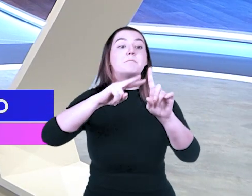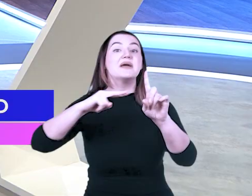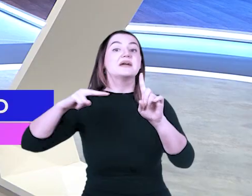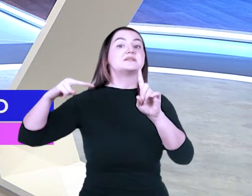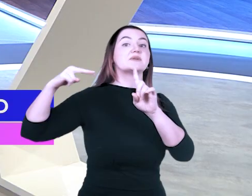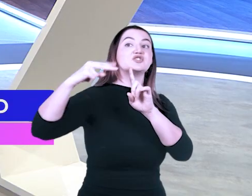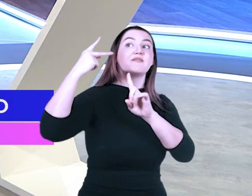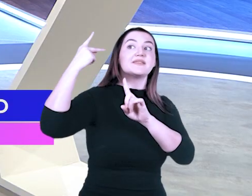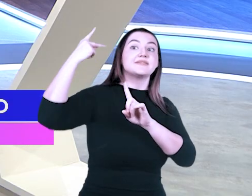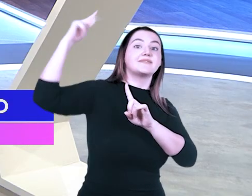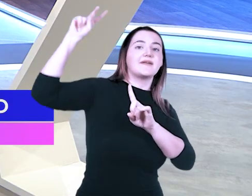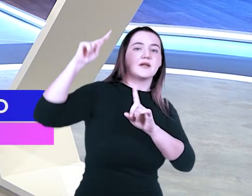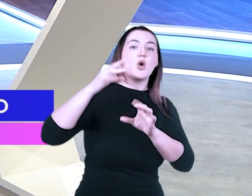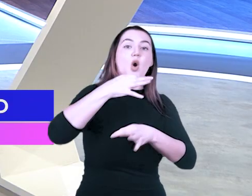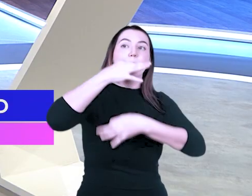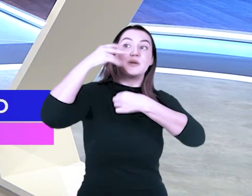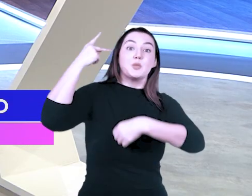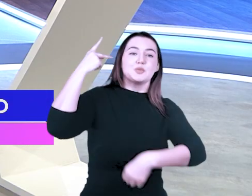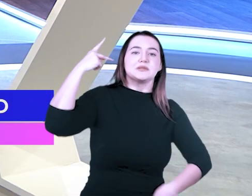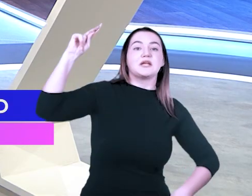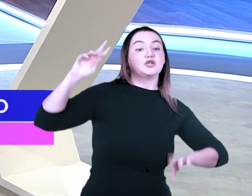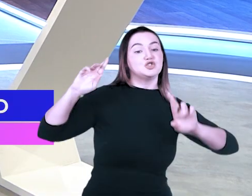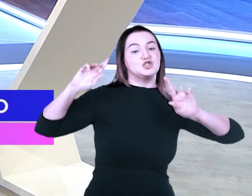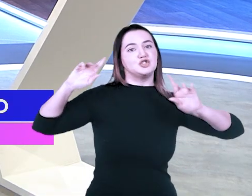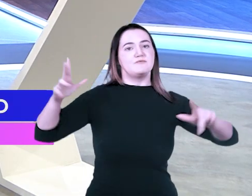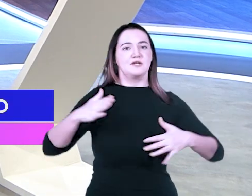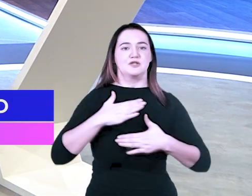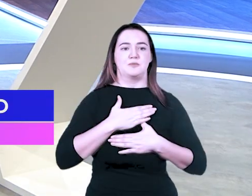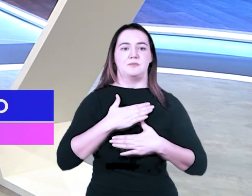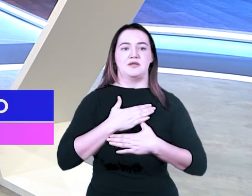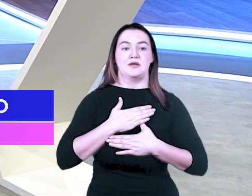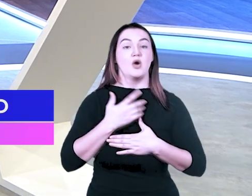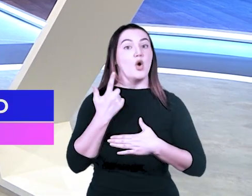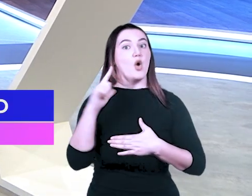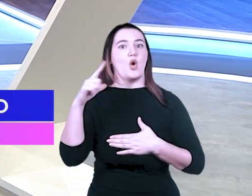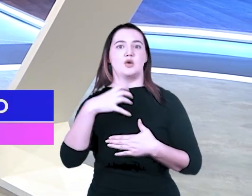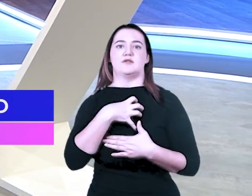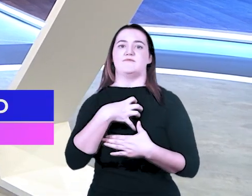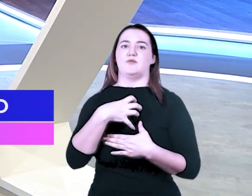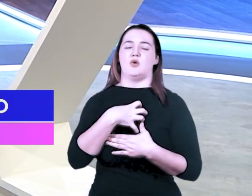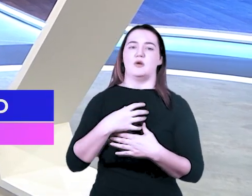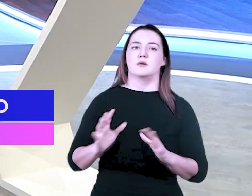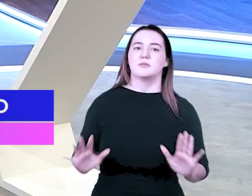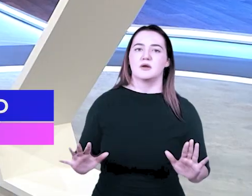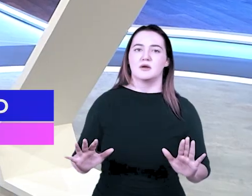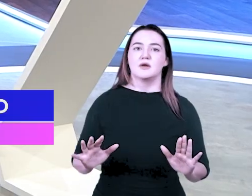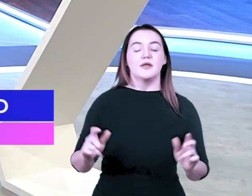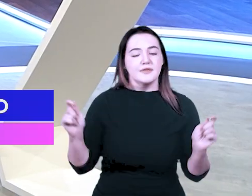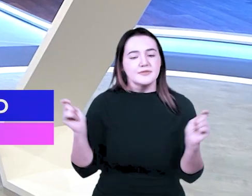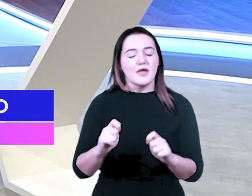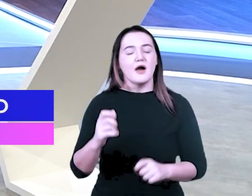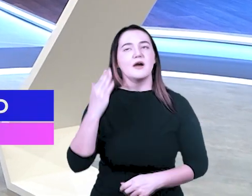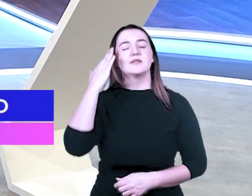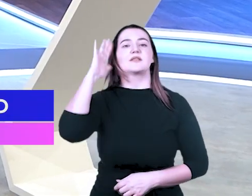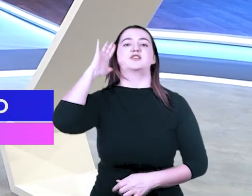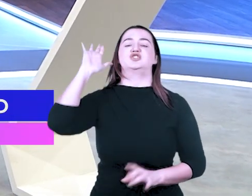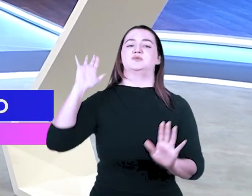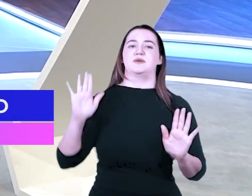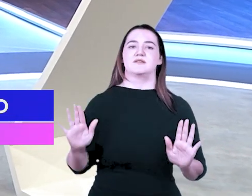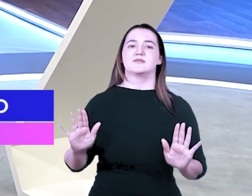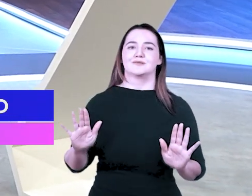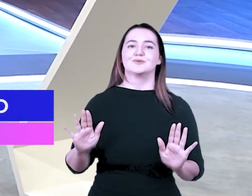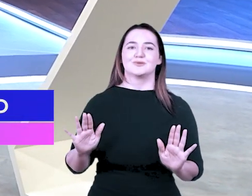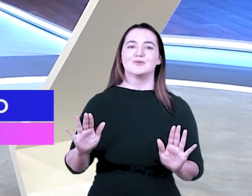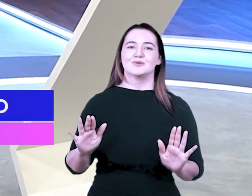do Senhor. E quando eu passo a entender de uma outra forma, de uma outra maneira, tudo passa a fazer sentido, um outro